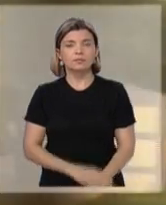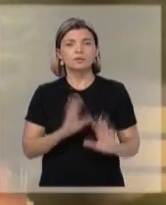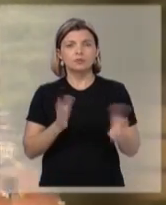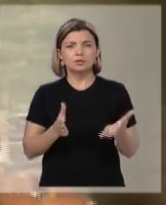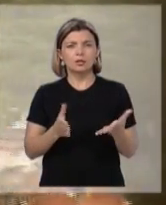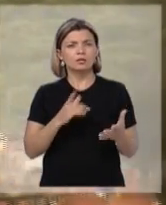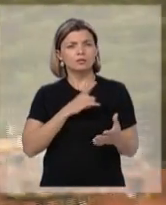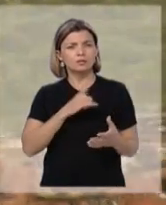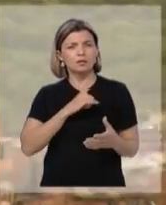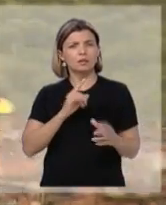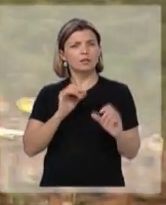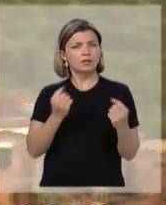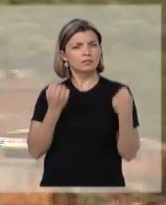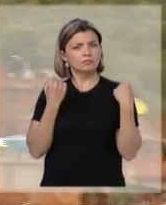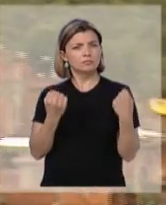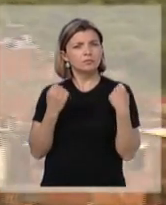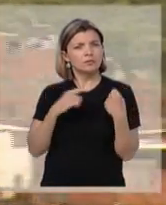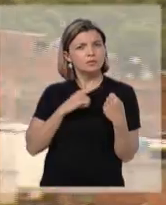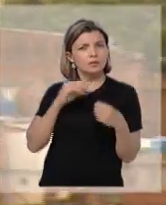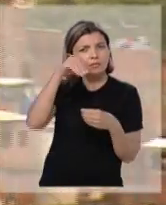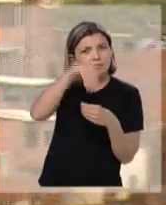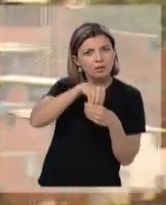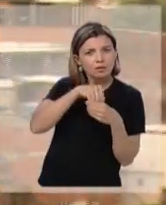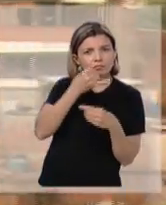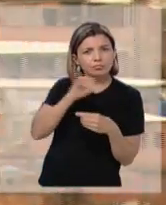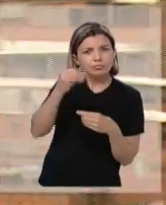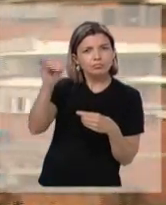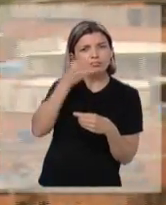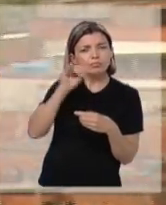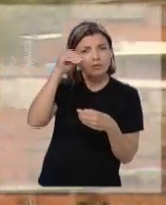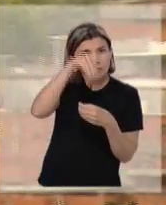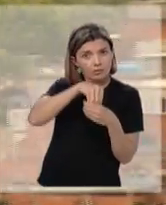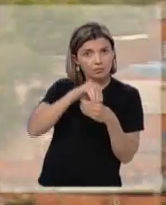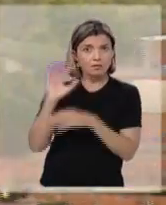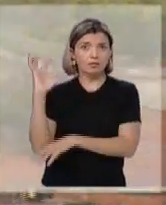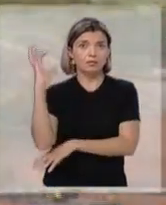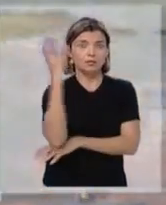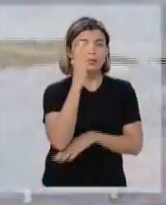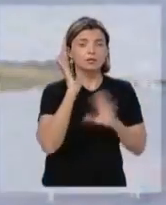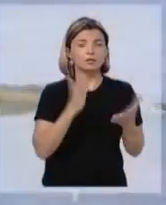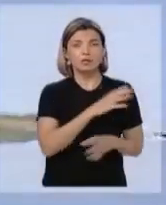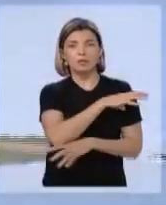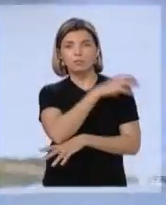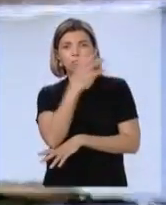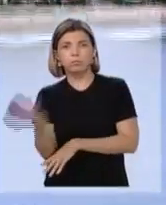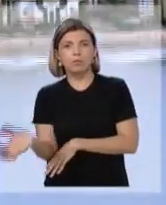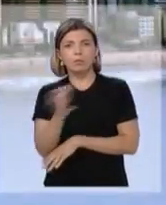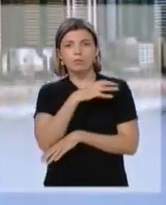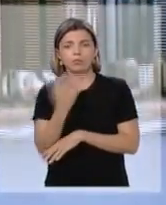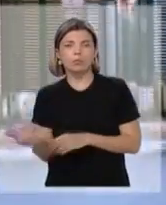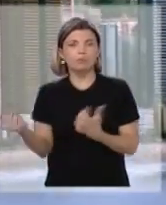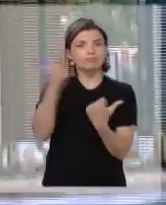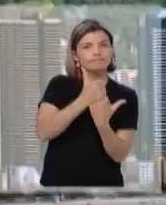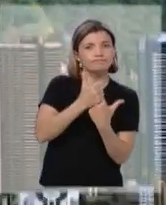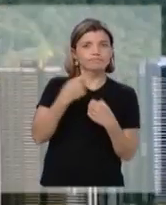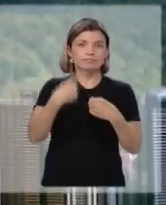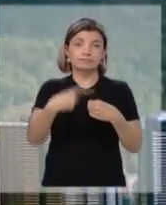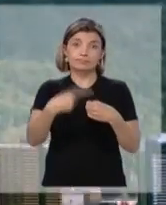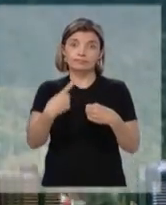Quase toda a energia que circulava pelo ecossistema da Mata Atlântica foi desviada para atender algumas de nossas